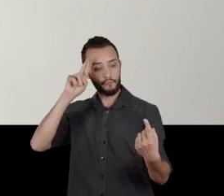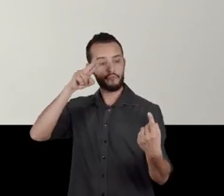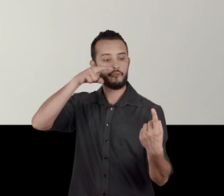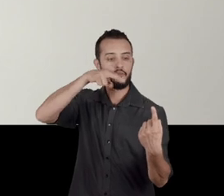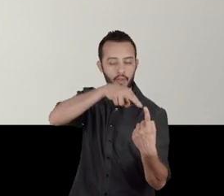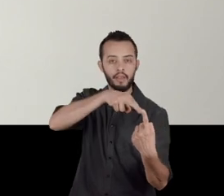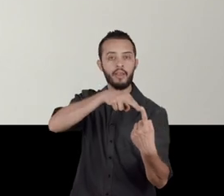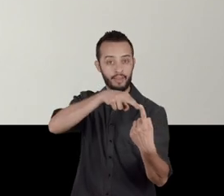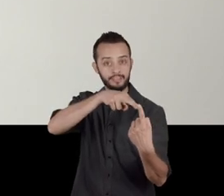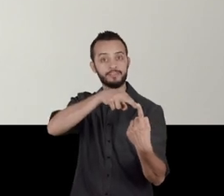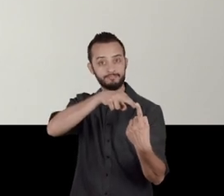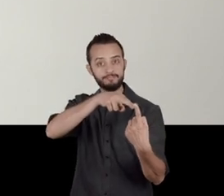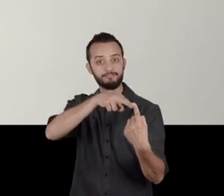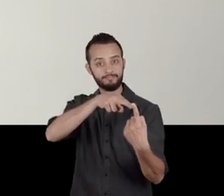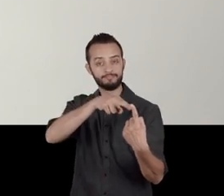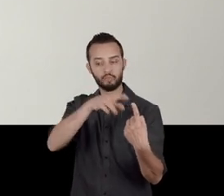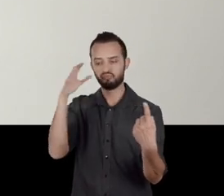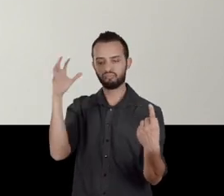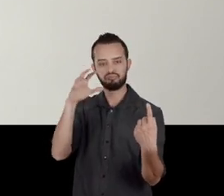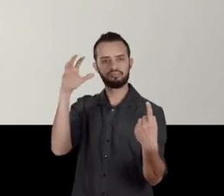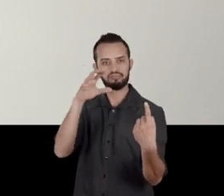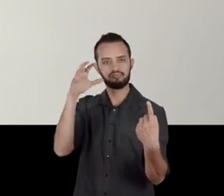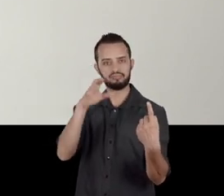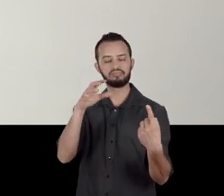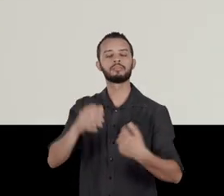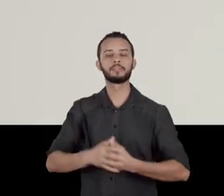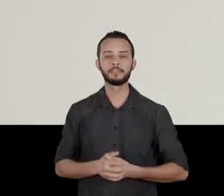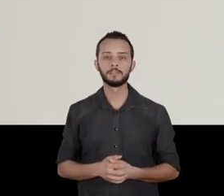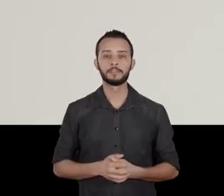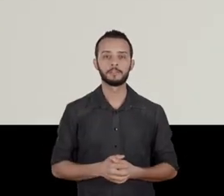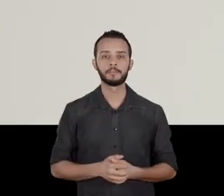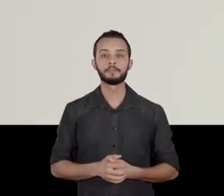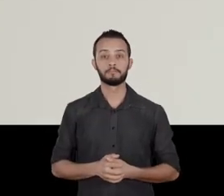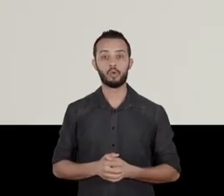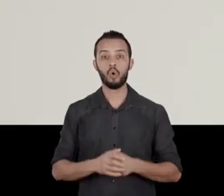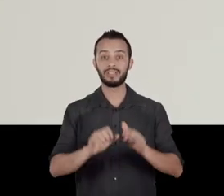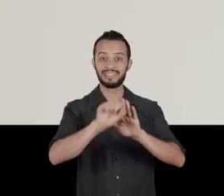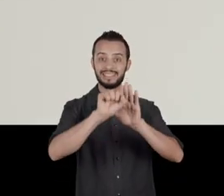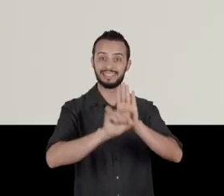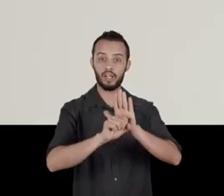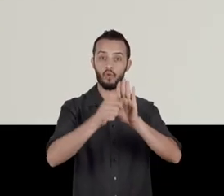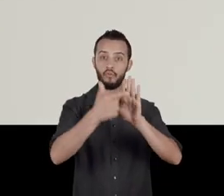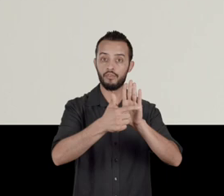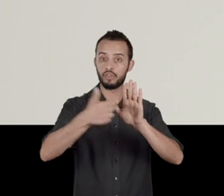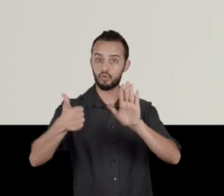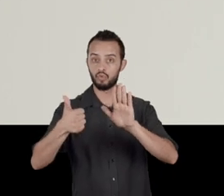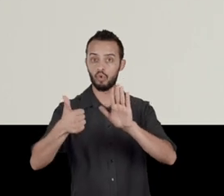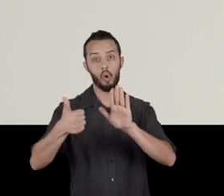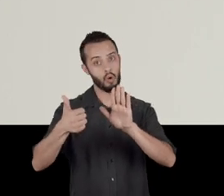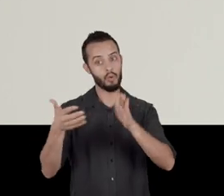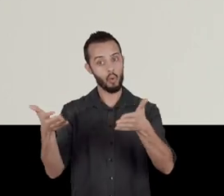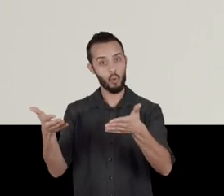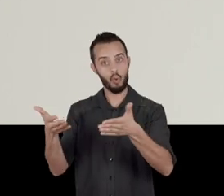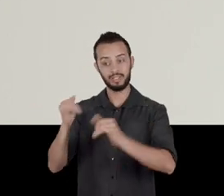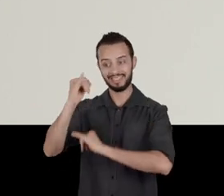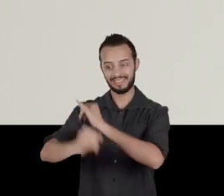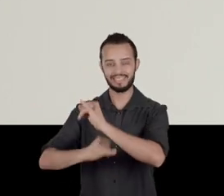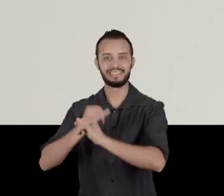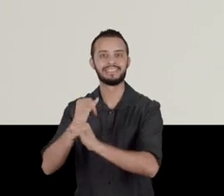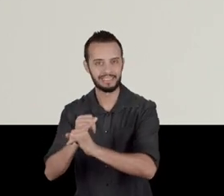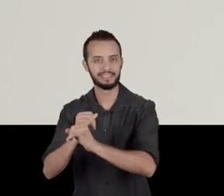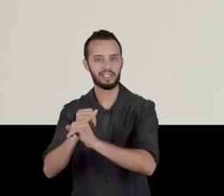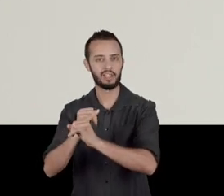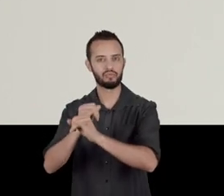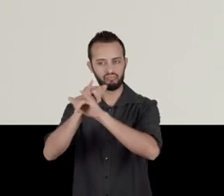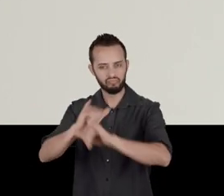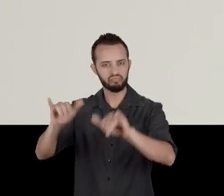referências imagéticas de muito mais lugares para ele colocar na bagagem dele. E se eu trago isso para o século XXI e penso na internet, que já estava no